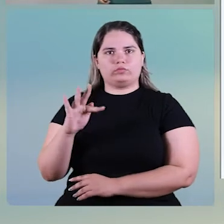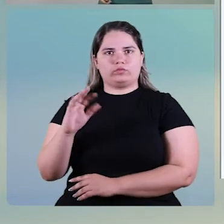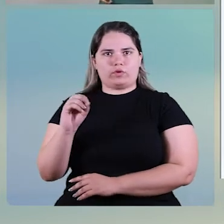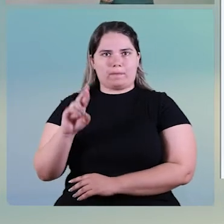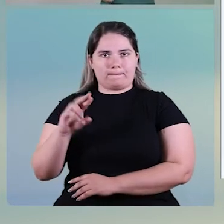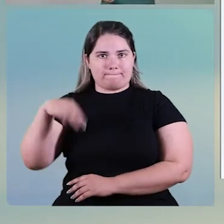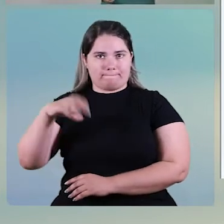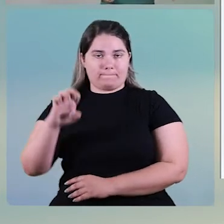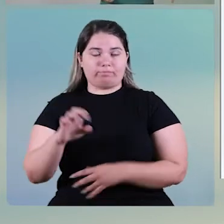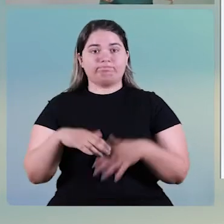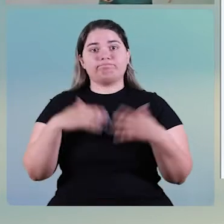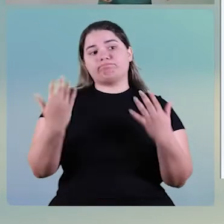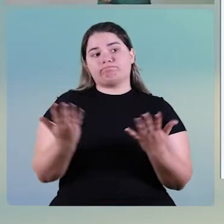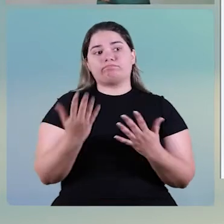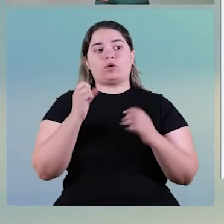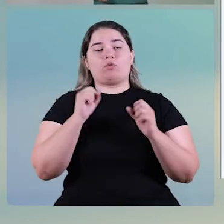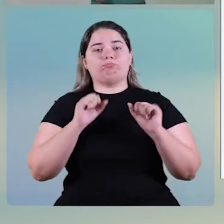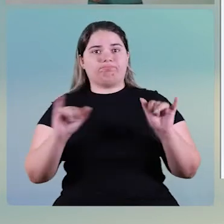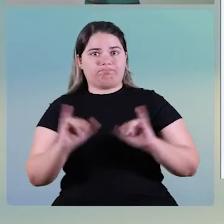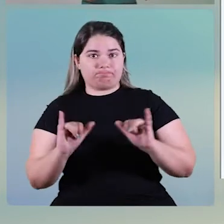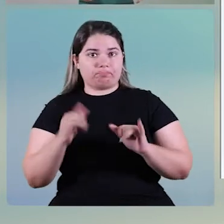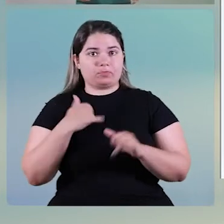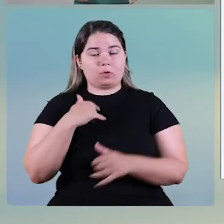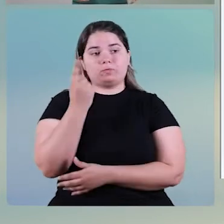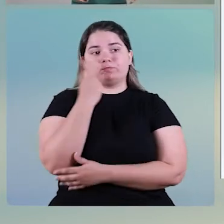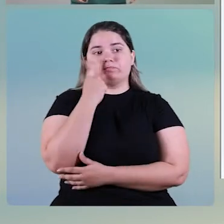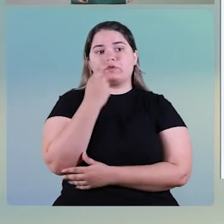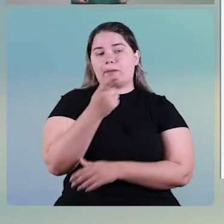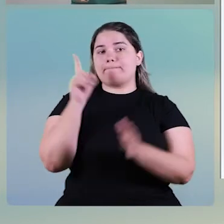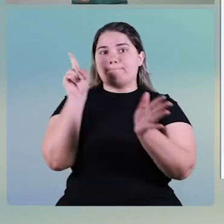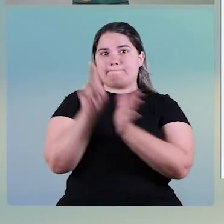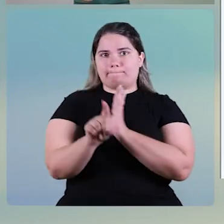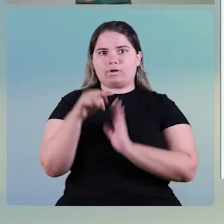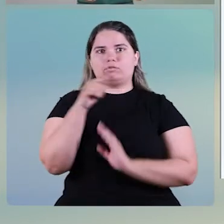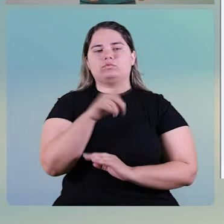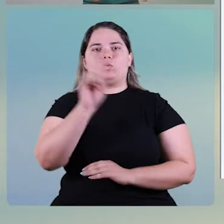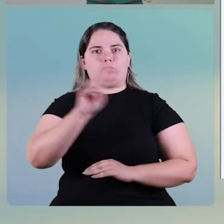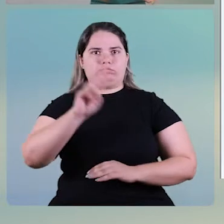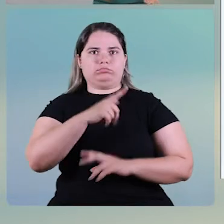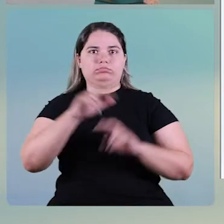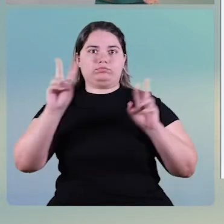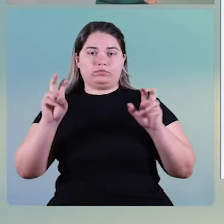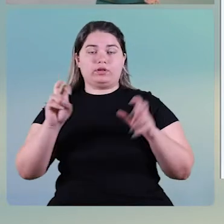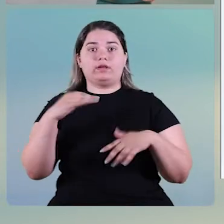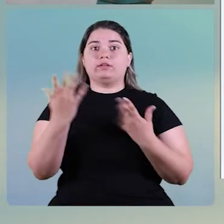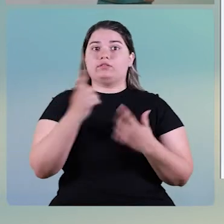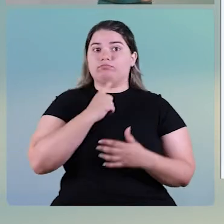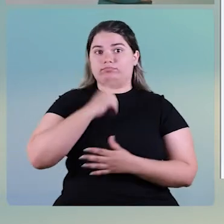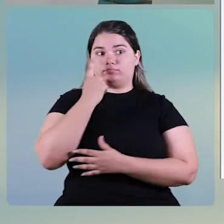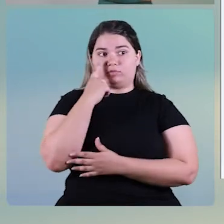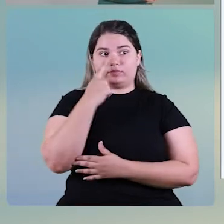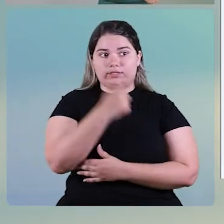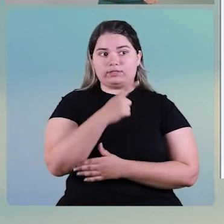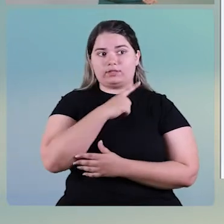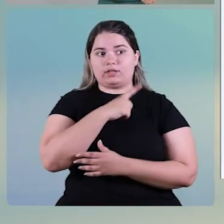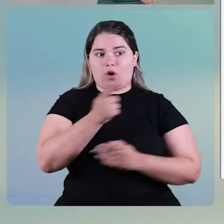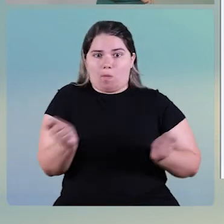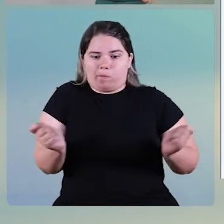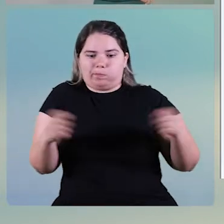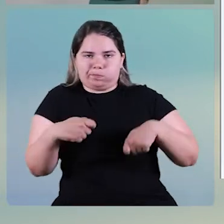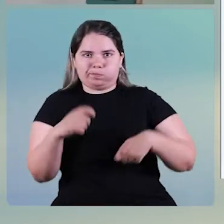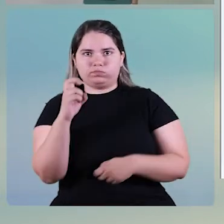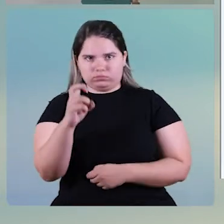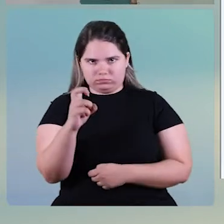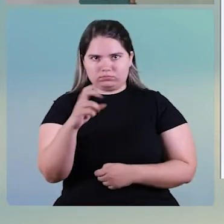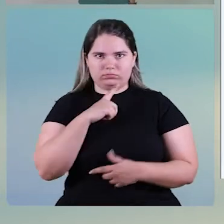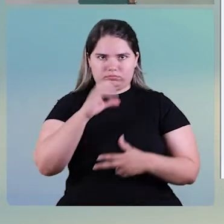questão envolvendo esse tema de cinemática escalar, e aí nós vamos abordar, né, a competência 5,